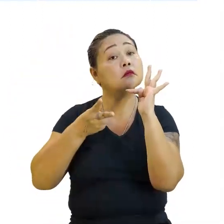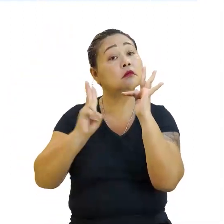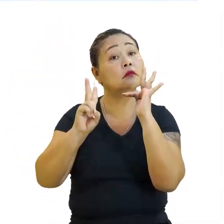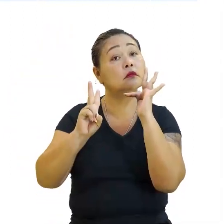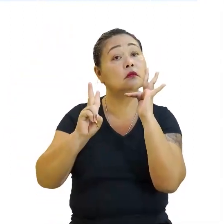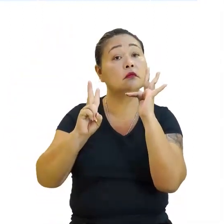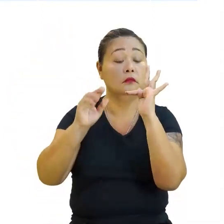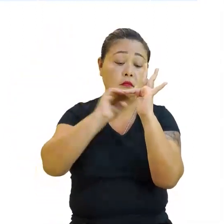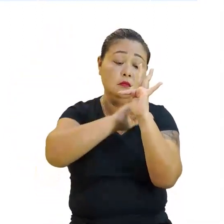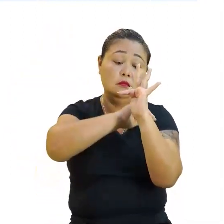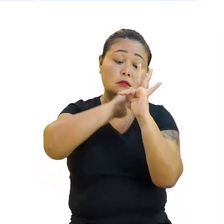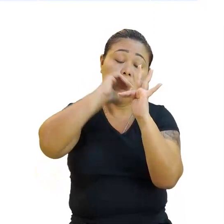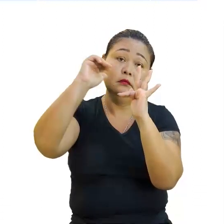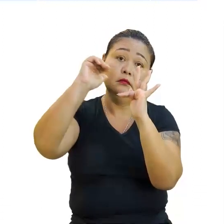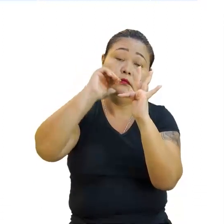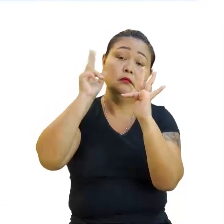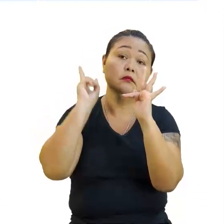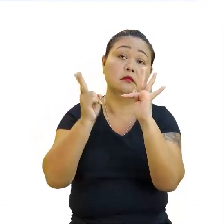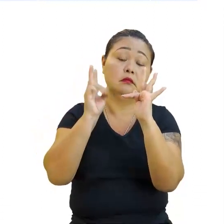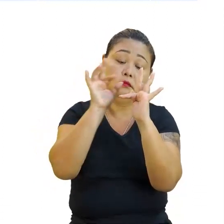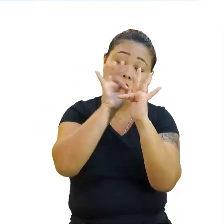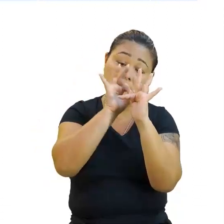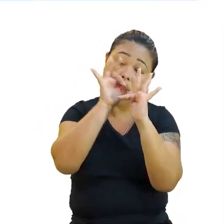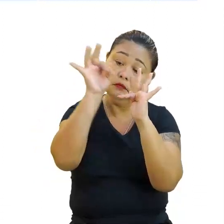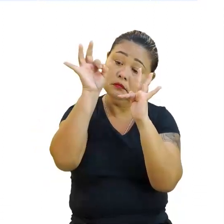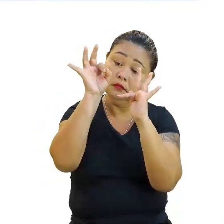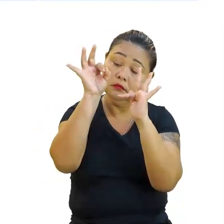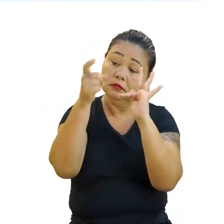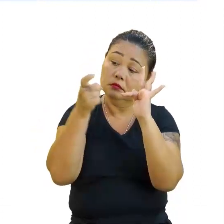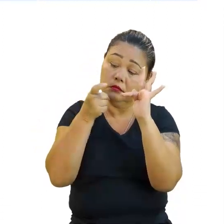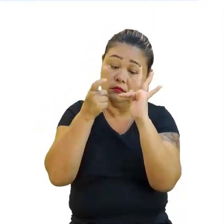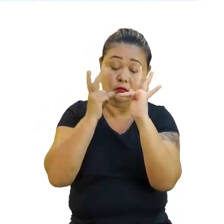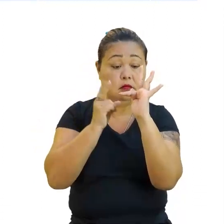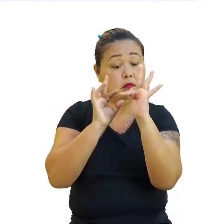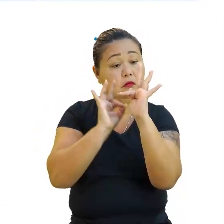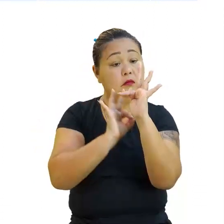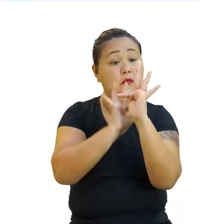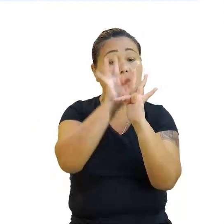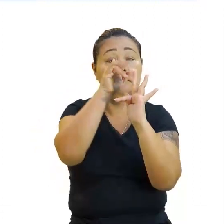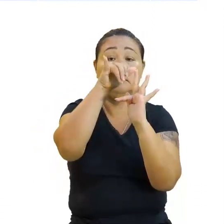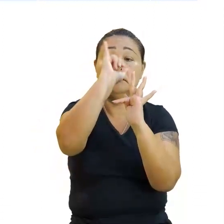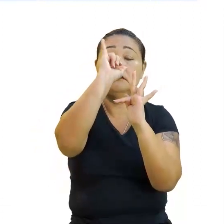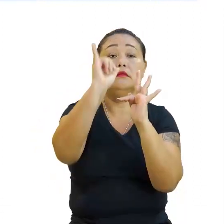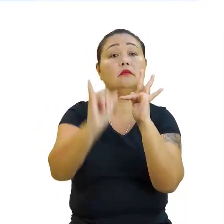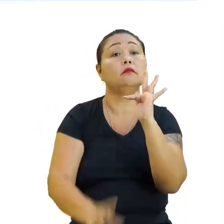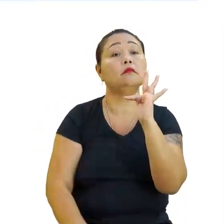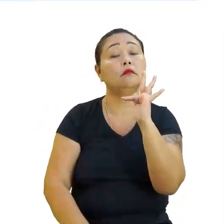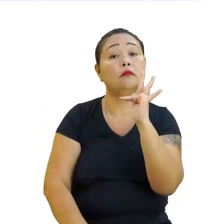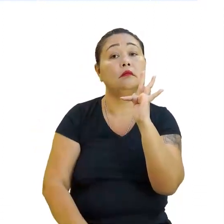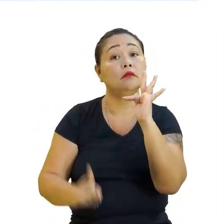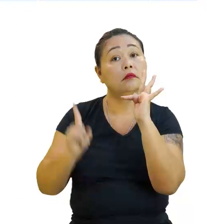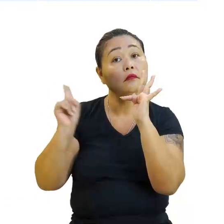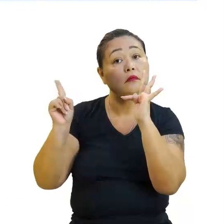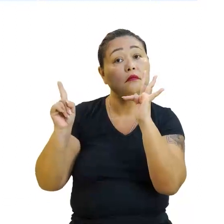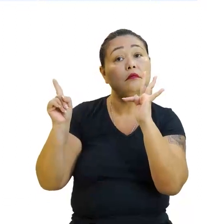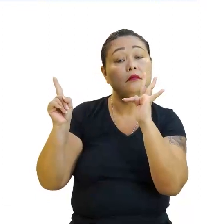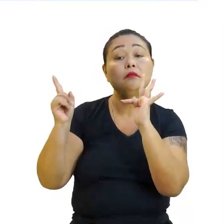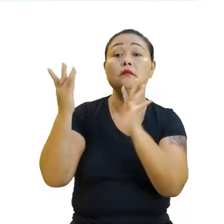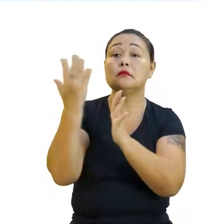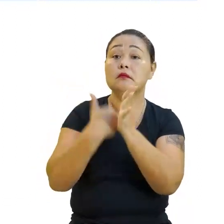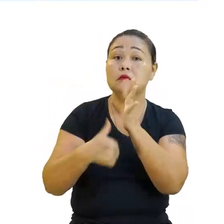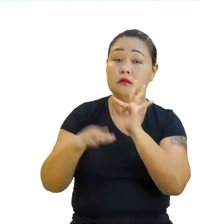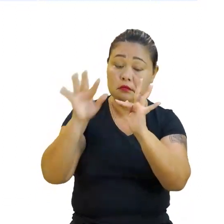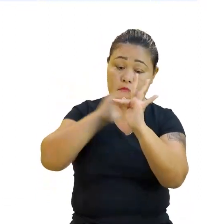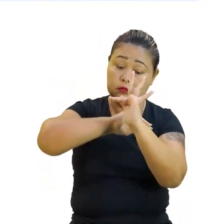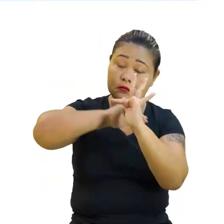origem e vai estar a mesma distância do eixo x e do eixo y. Então, essa figura que a gente fez ali ligando os